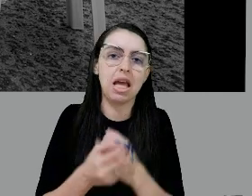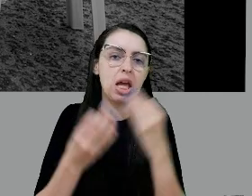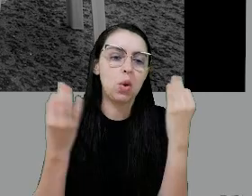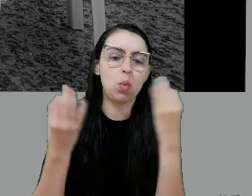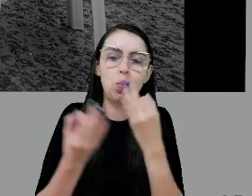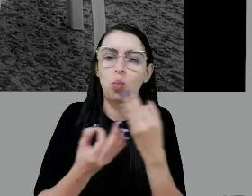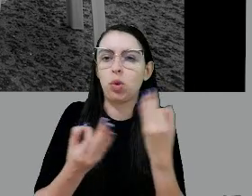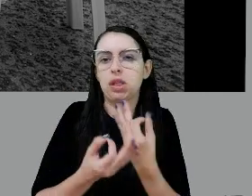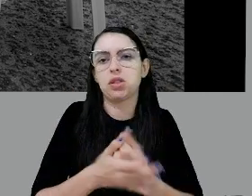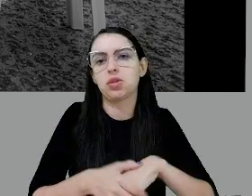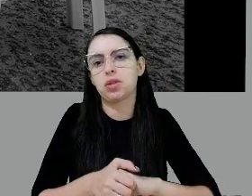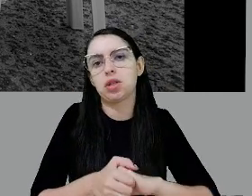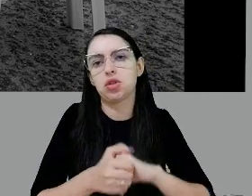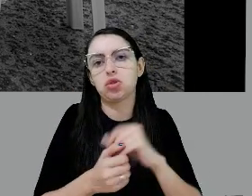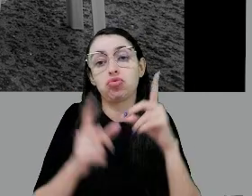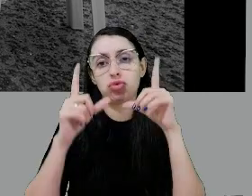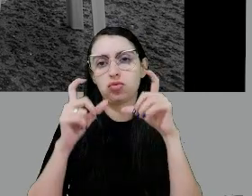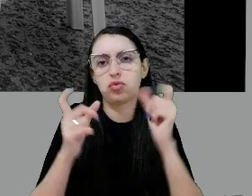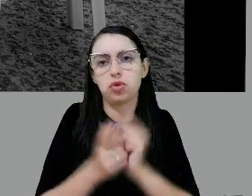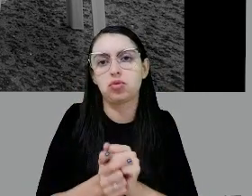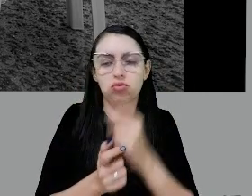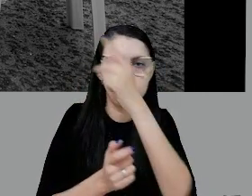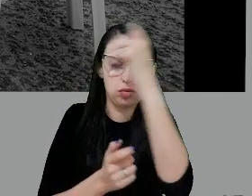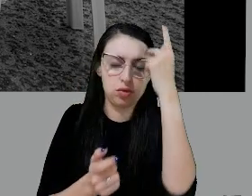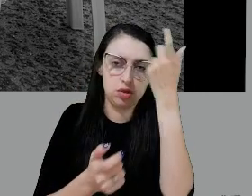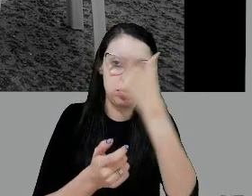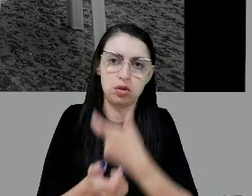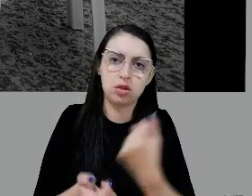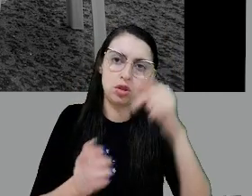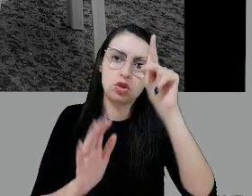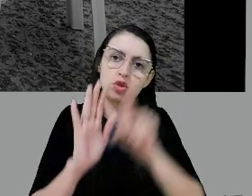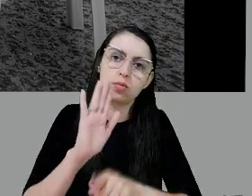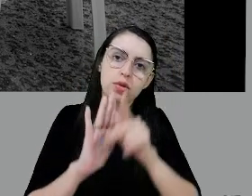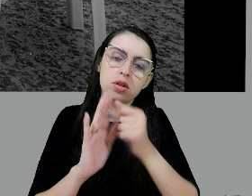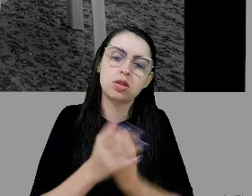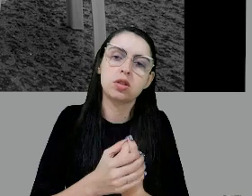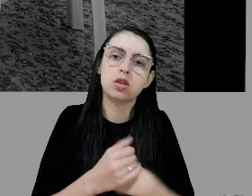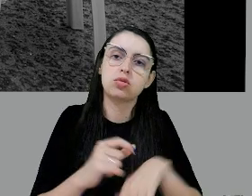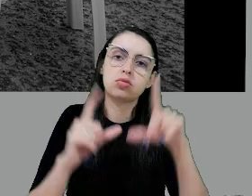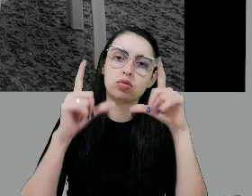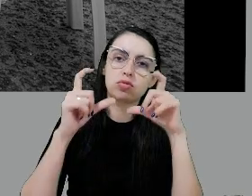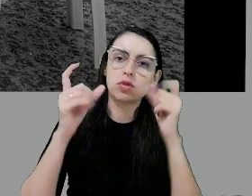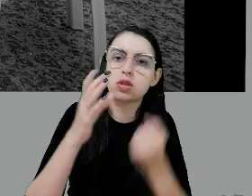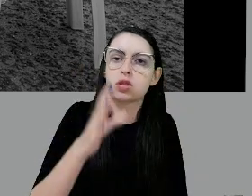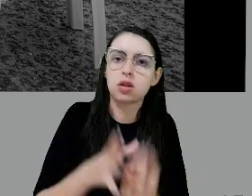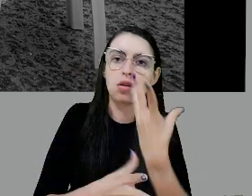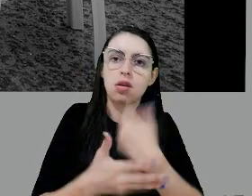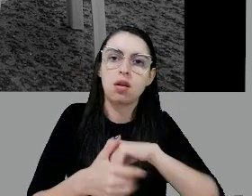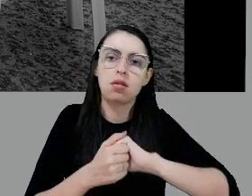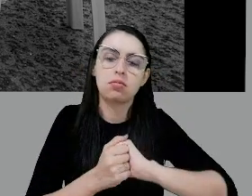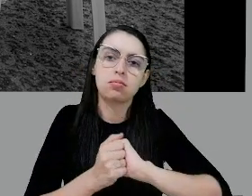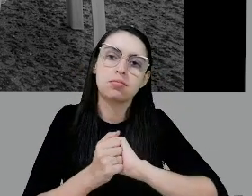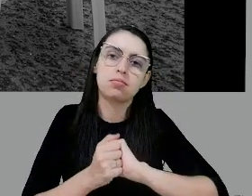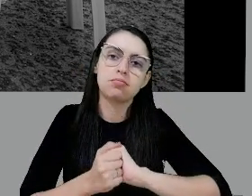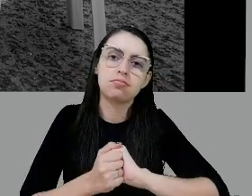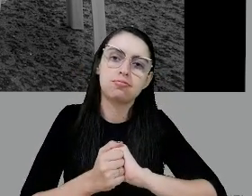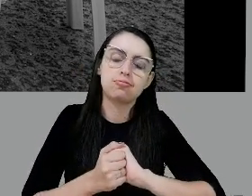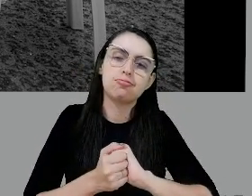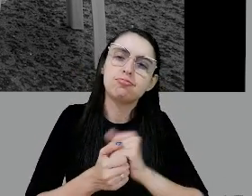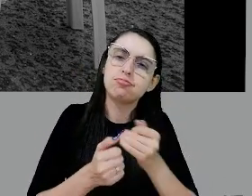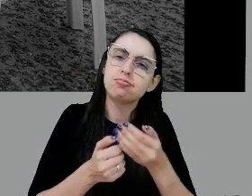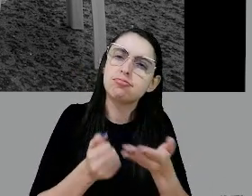a qualidade humanista das fotos ia além. Desse projeto de fotos, que era